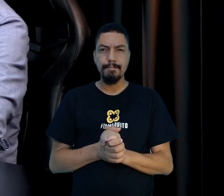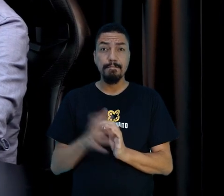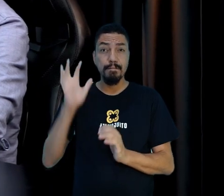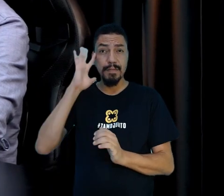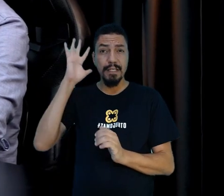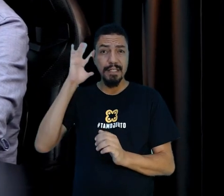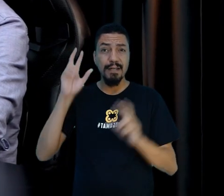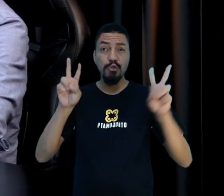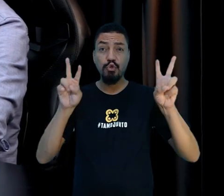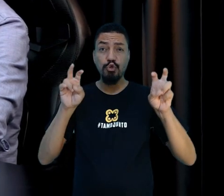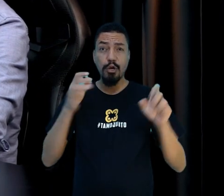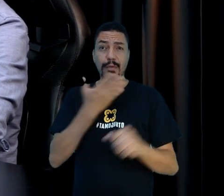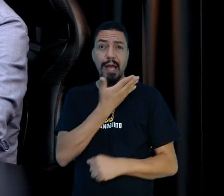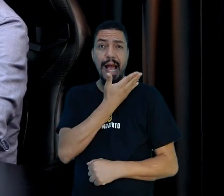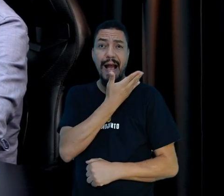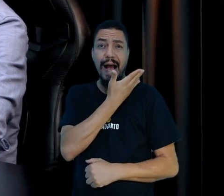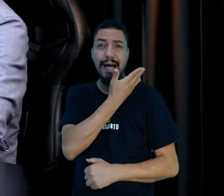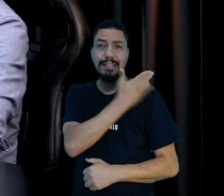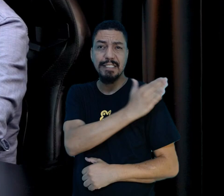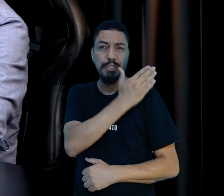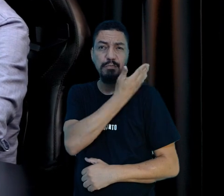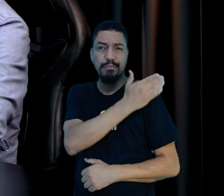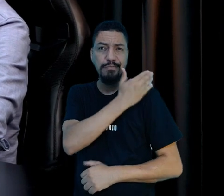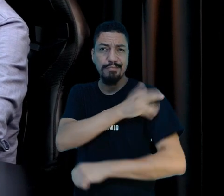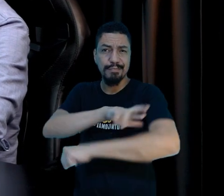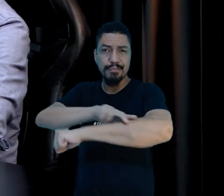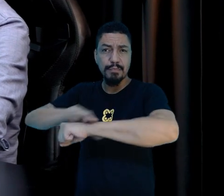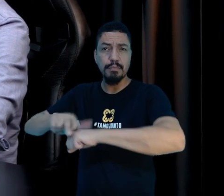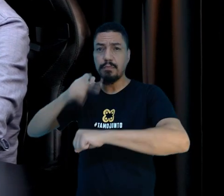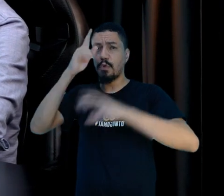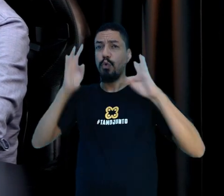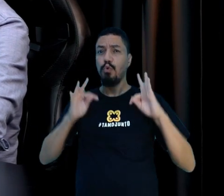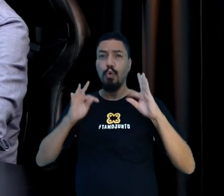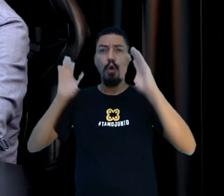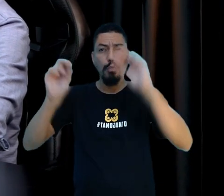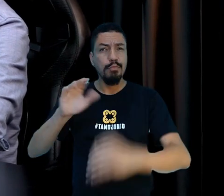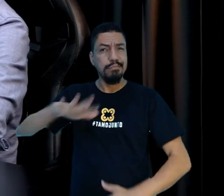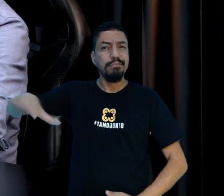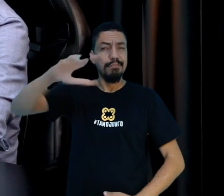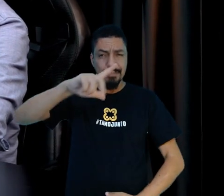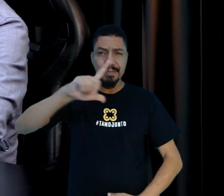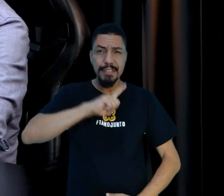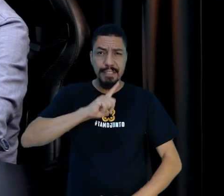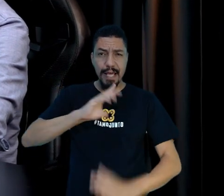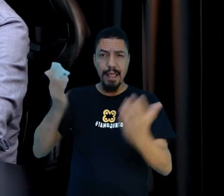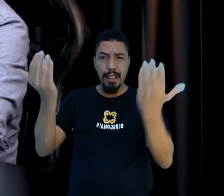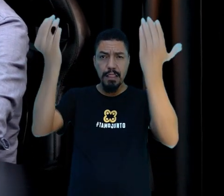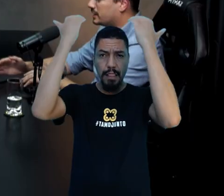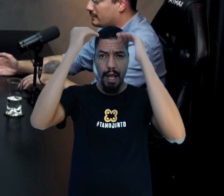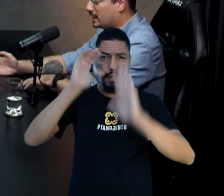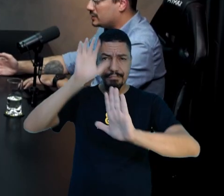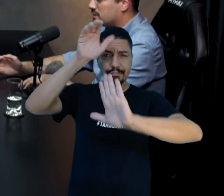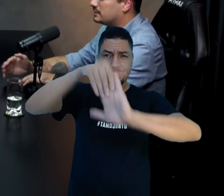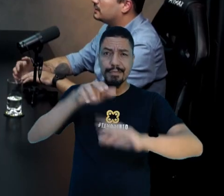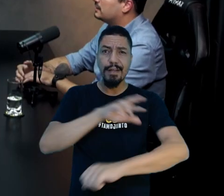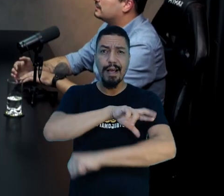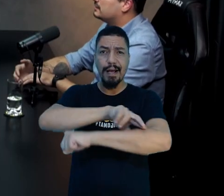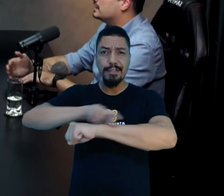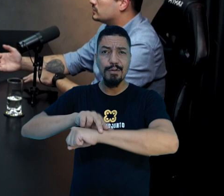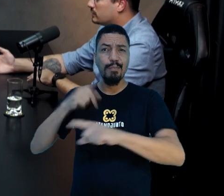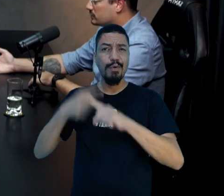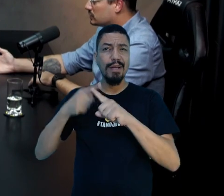pensando no racismo, né? Todas as pessoas de alguma forma são racistas, né? Porque